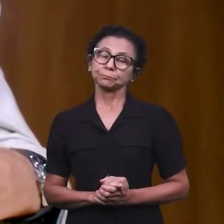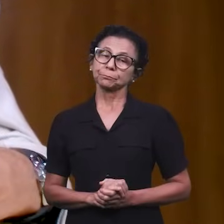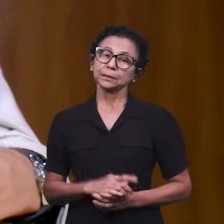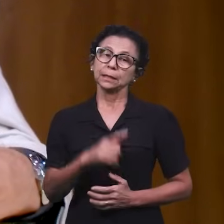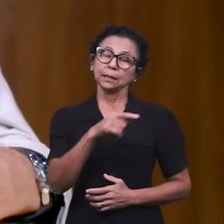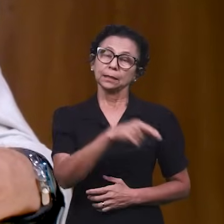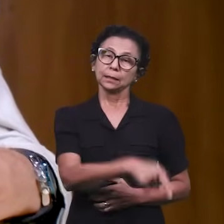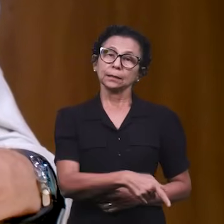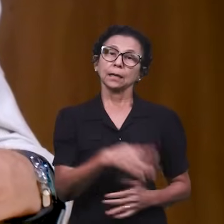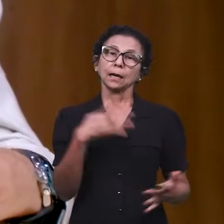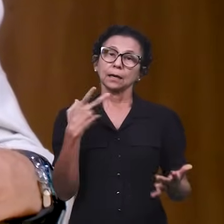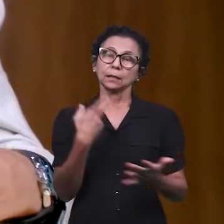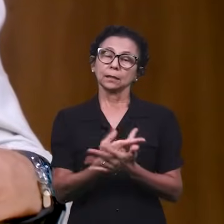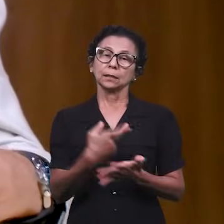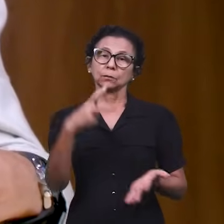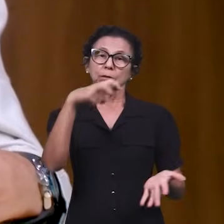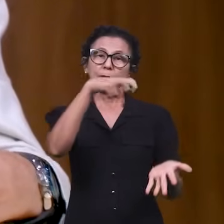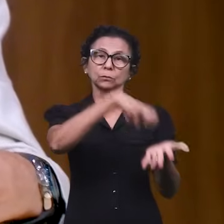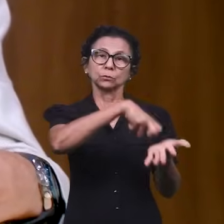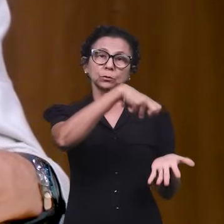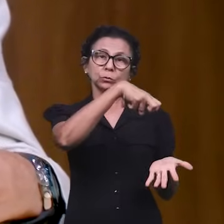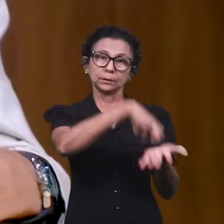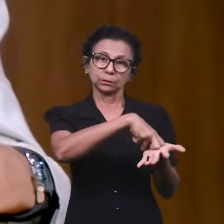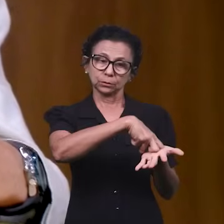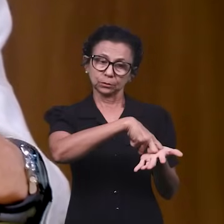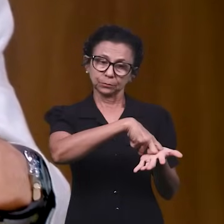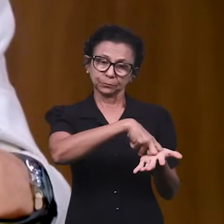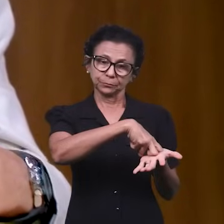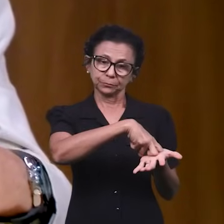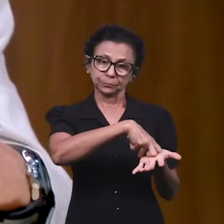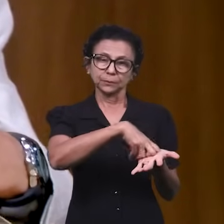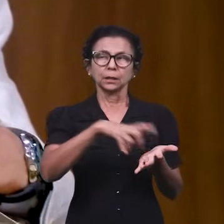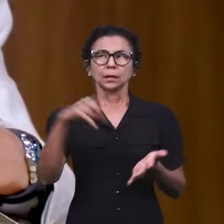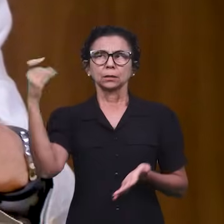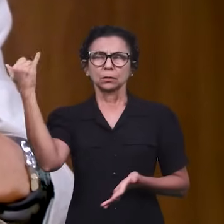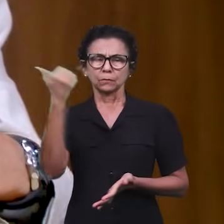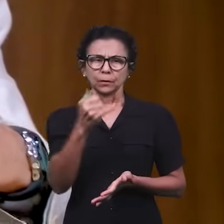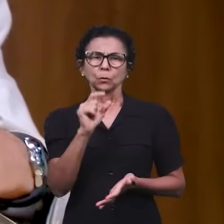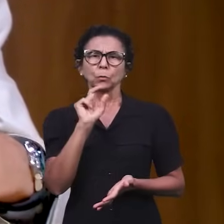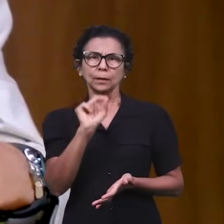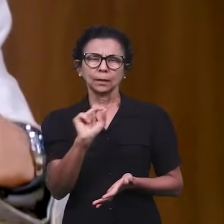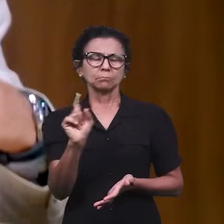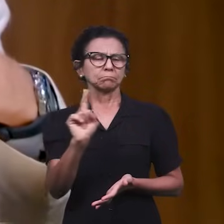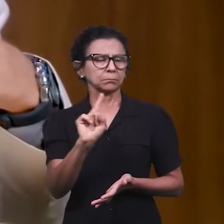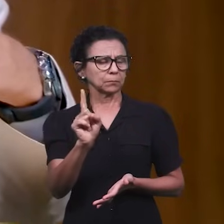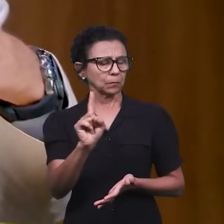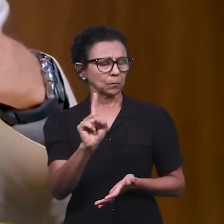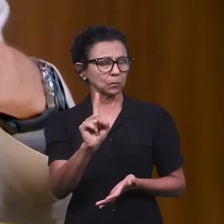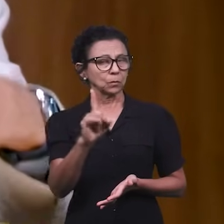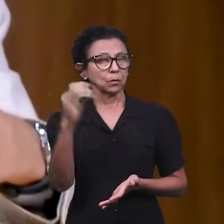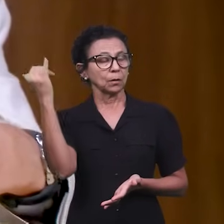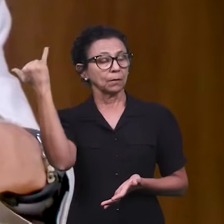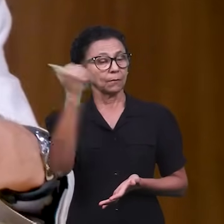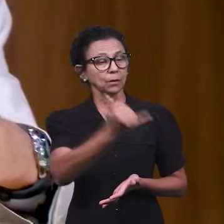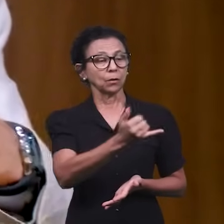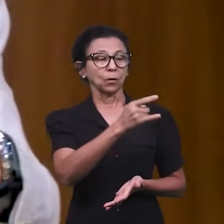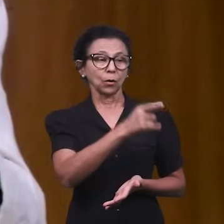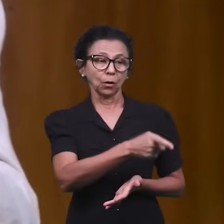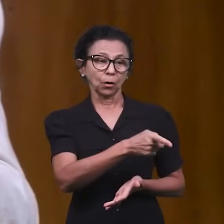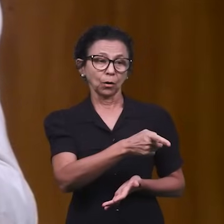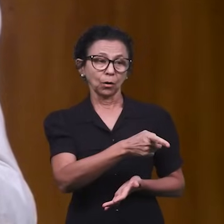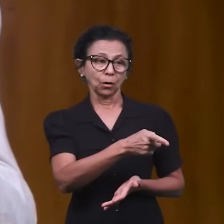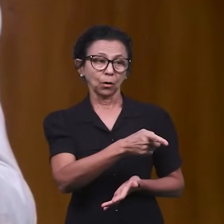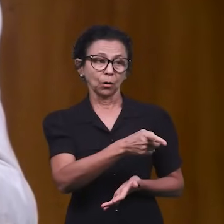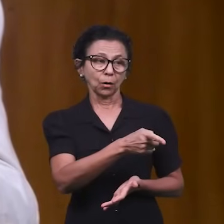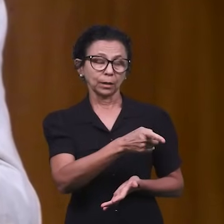mensageiros trazem também, fazia parte da mensagem deles, e informar, olha, vai vir um juízo sobre essa cidade. É